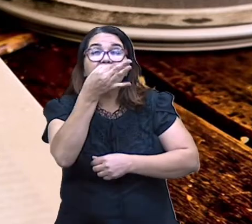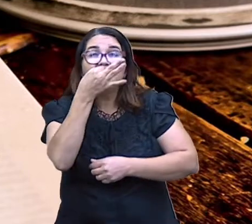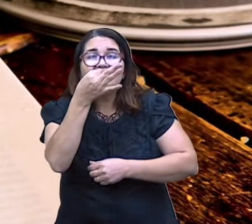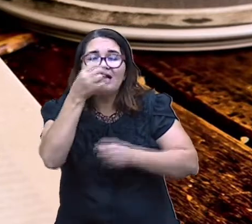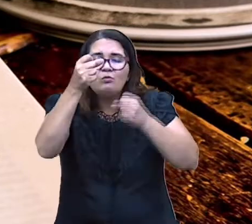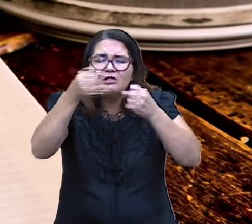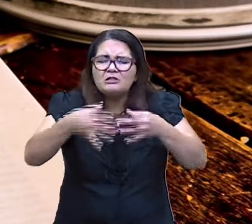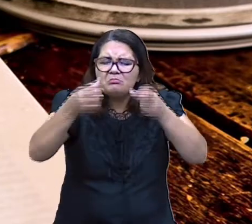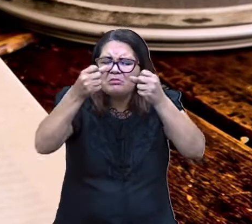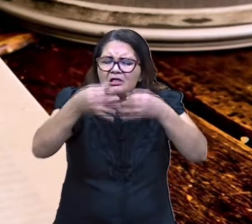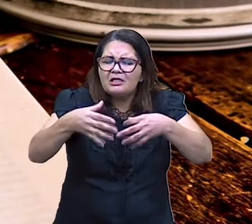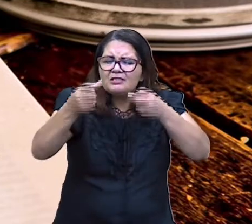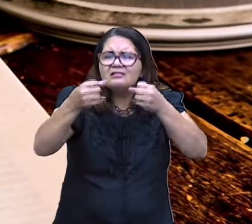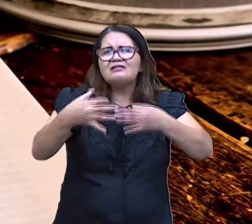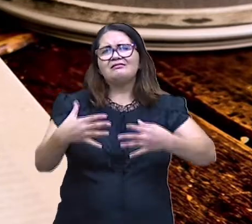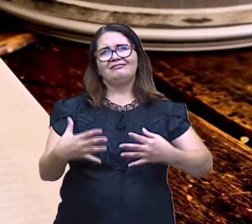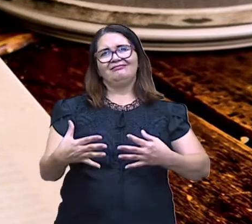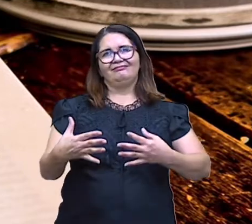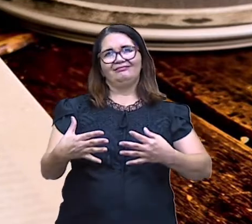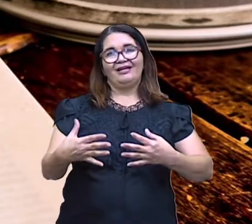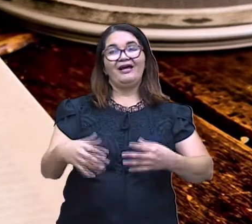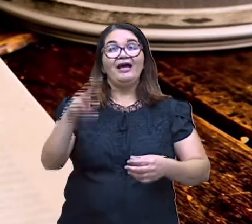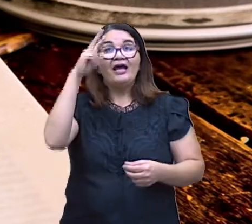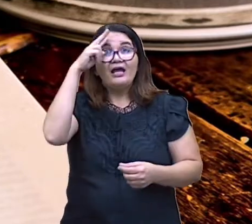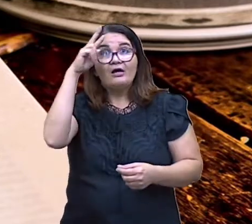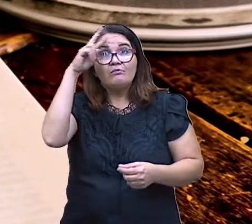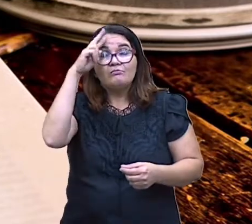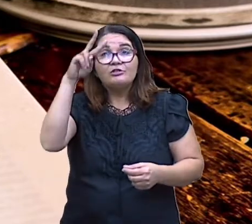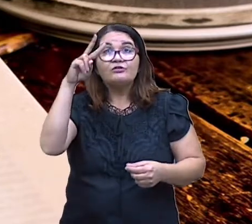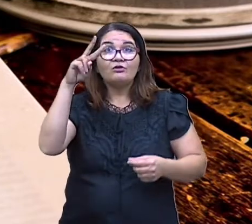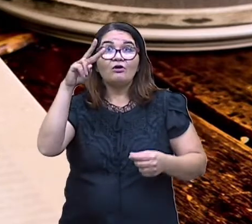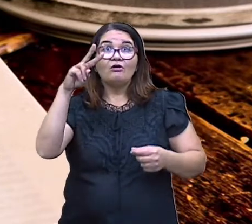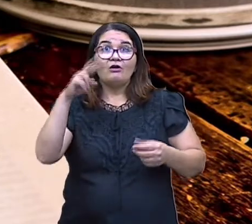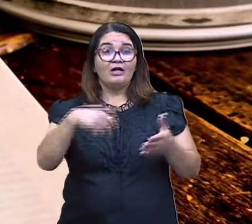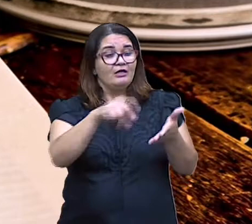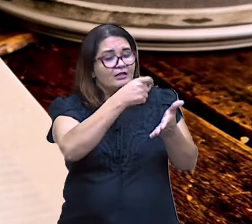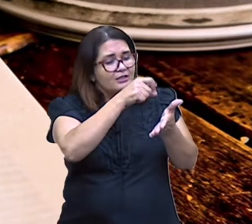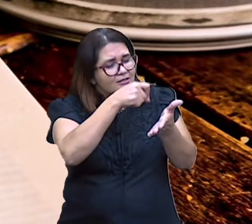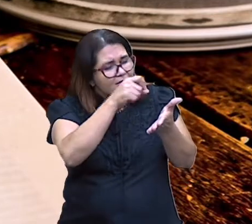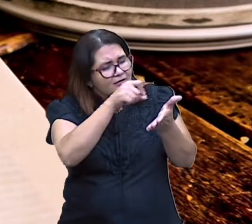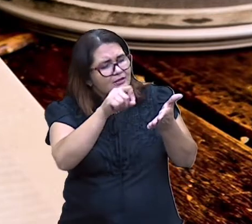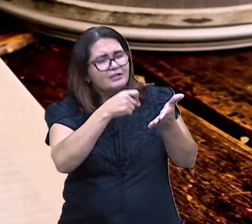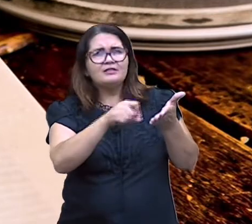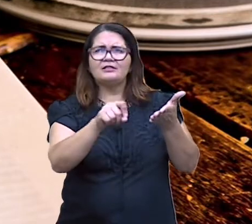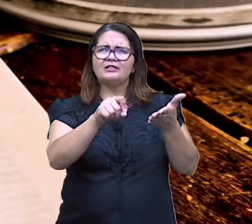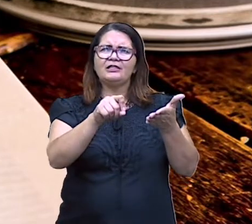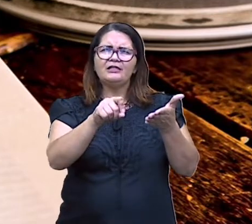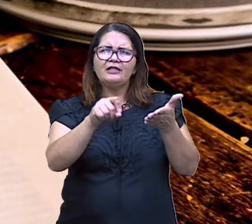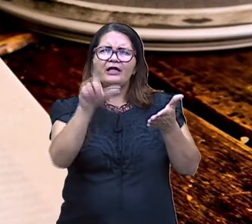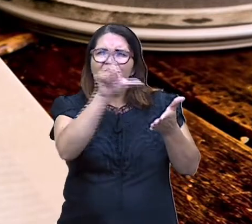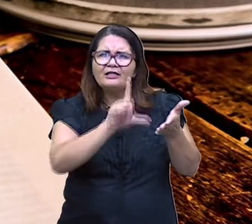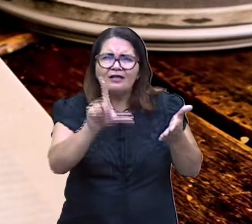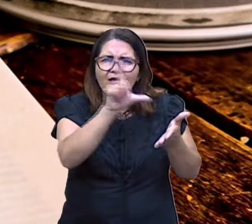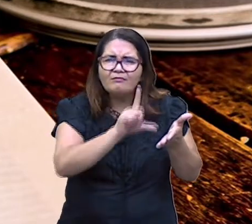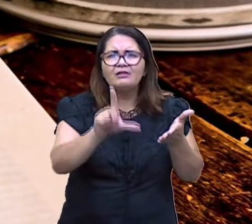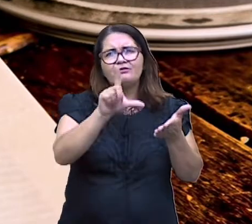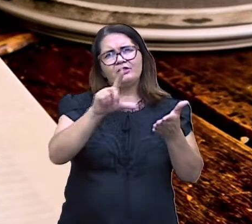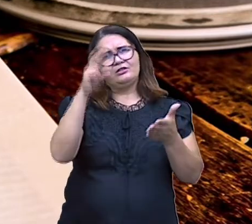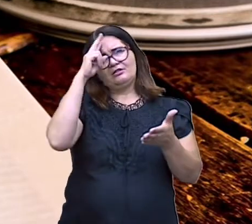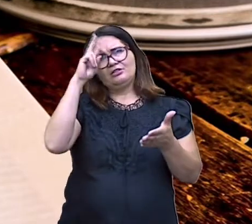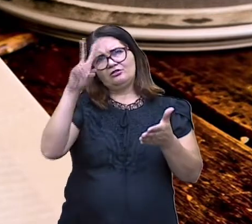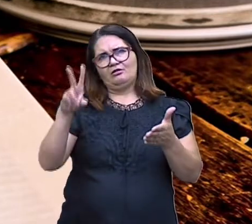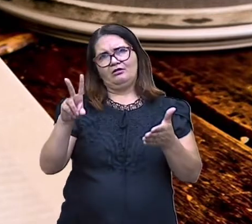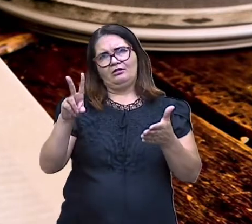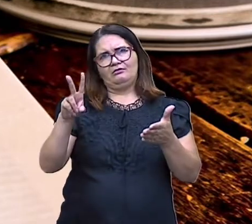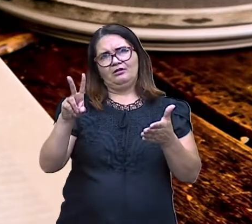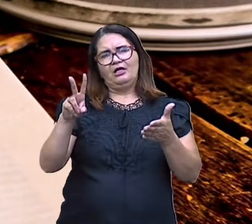aí. No argumento, a história deve ser escrita de quê? De forma corrida, literária, sem divisão de